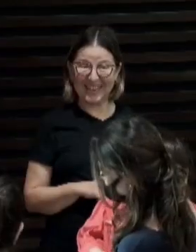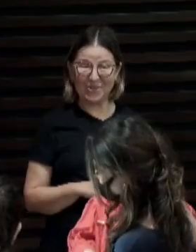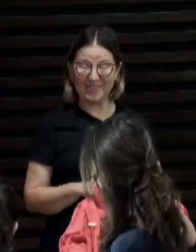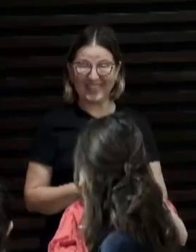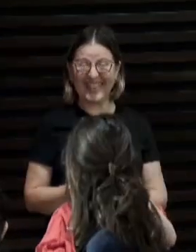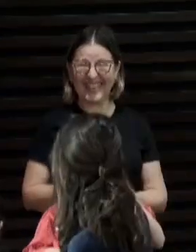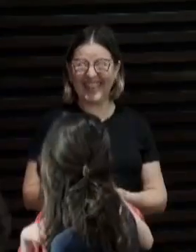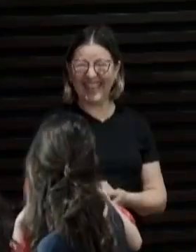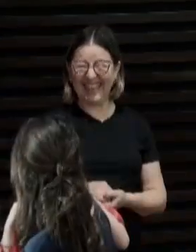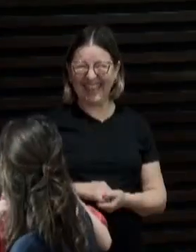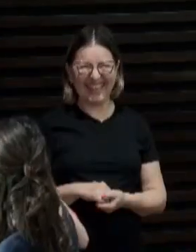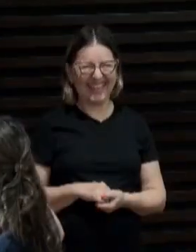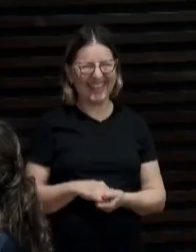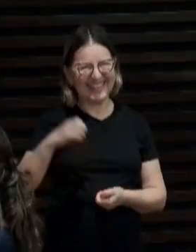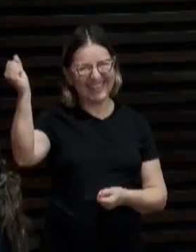Graça e paz, irmãos.